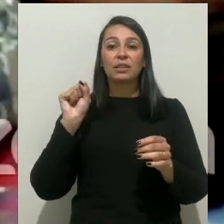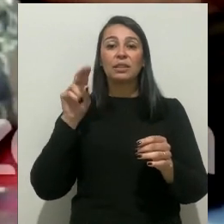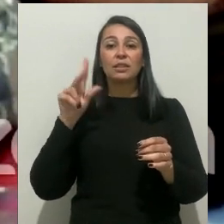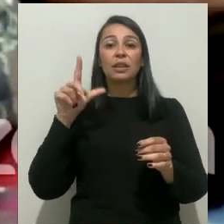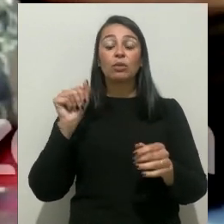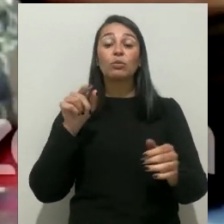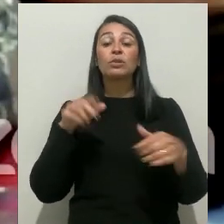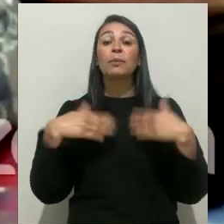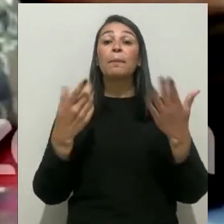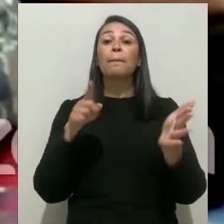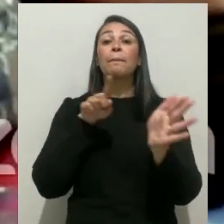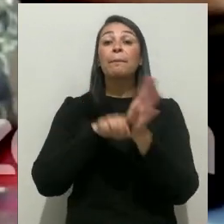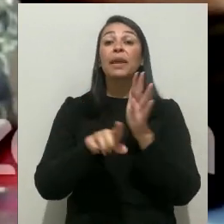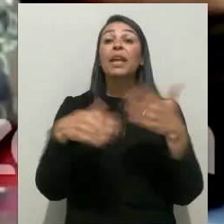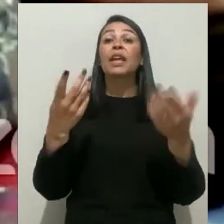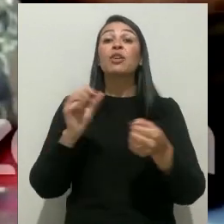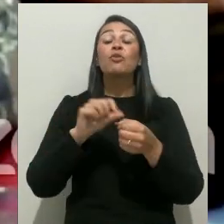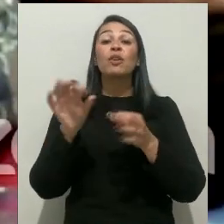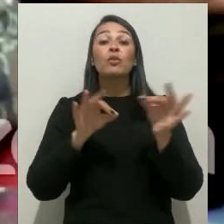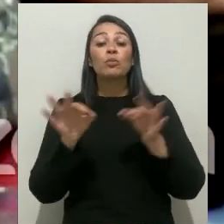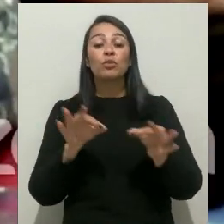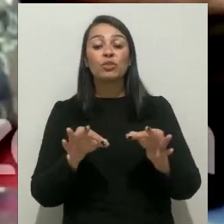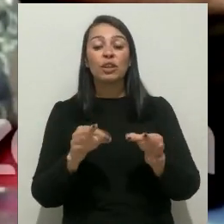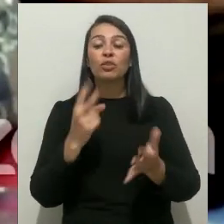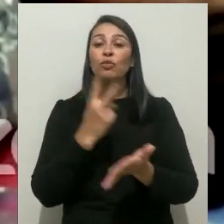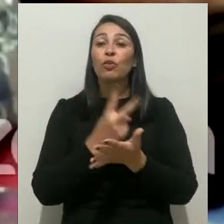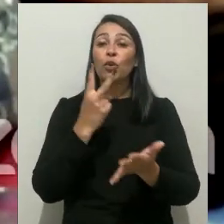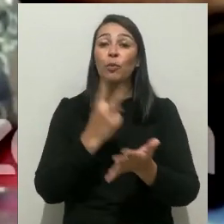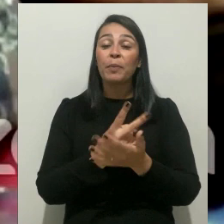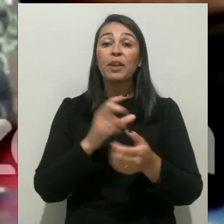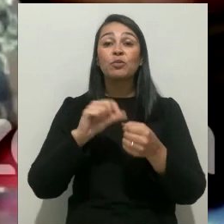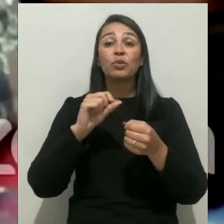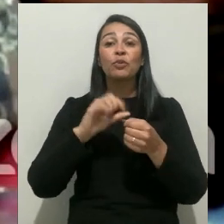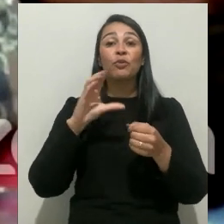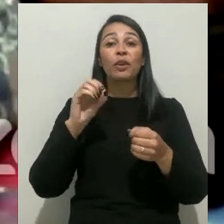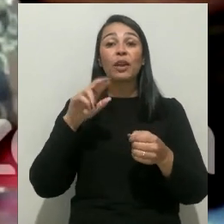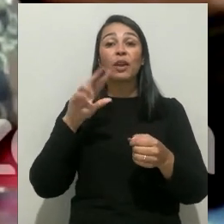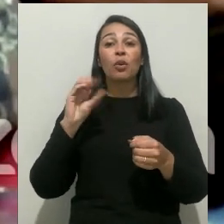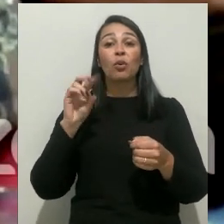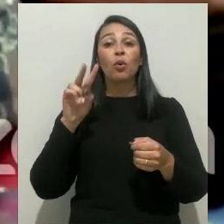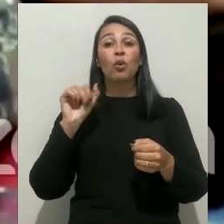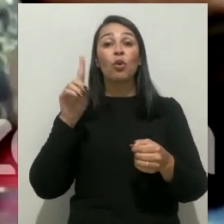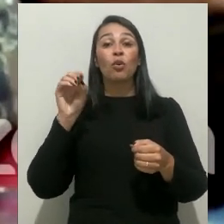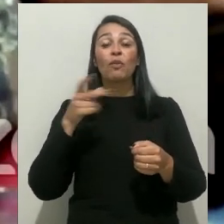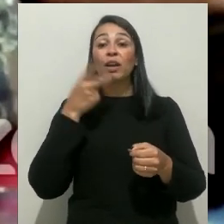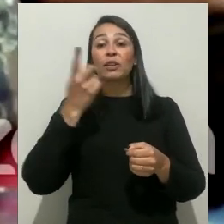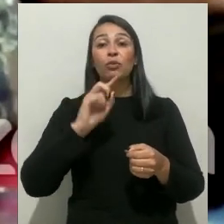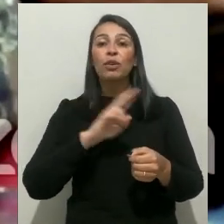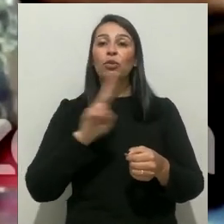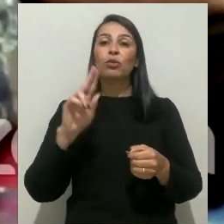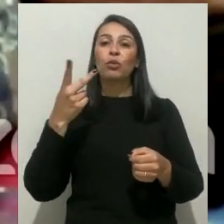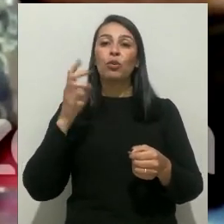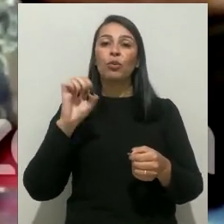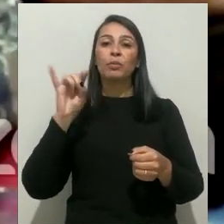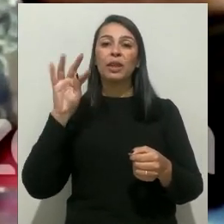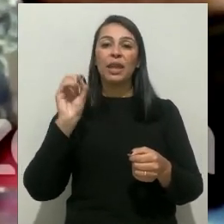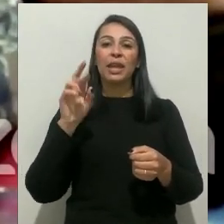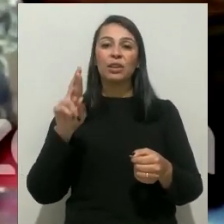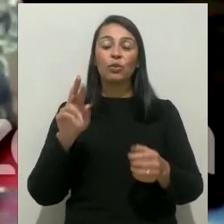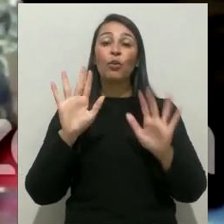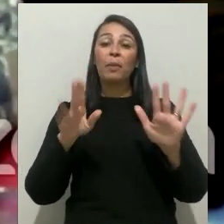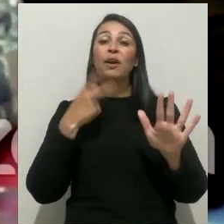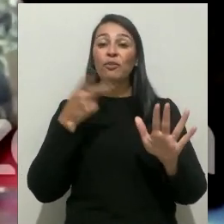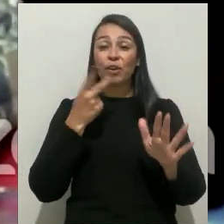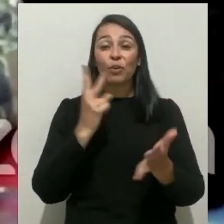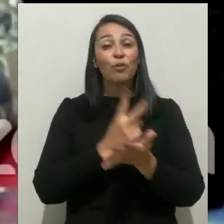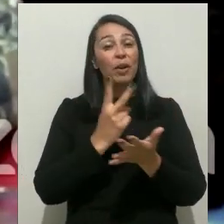projeto? Ela, olha, o projeto da Santa Úrsula foi do mesmo engenheiro arquiteto que fez o Corcovado. Não falou o nome Heitor Silva Costa, falou isso.